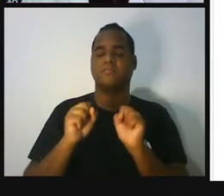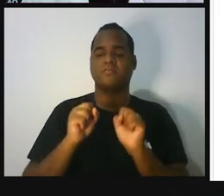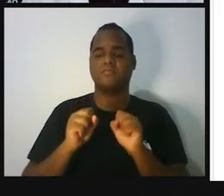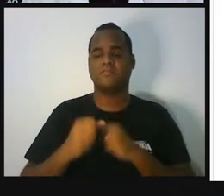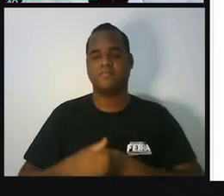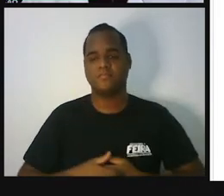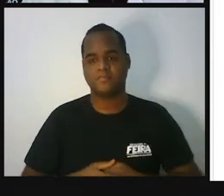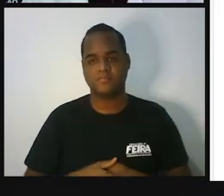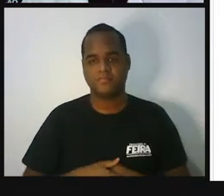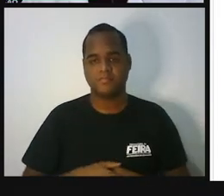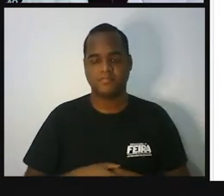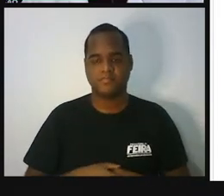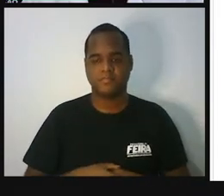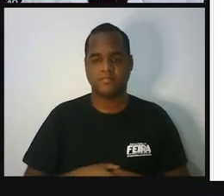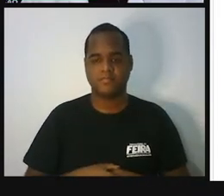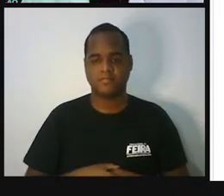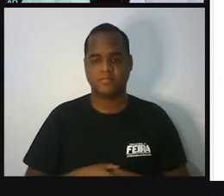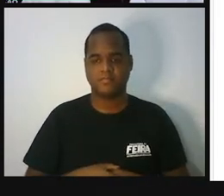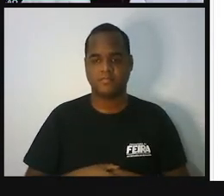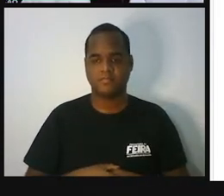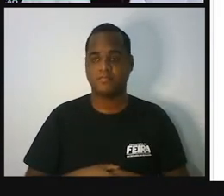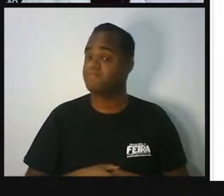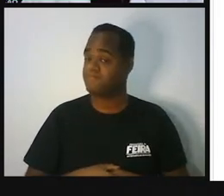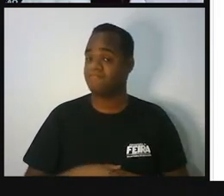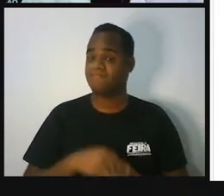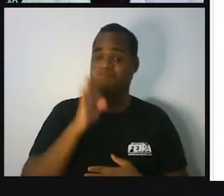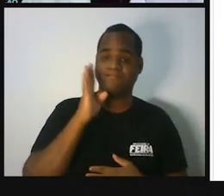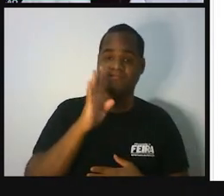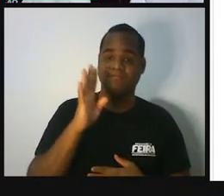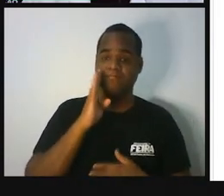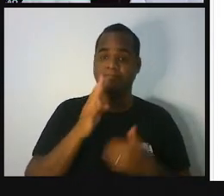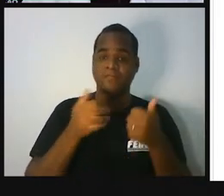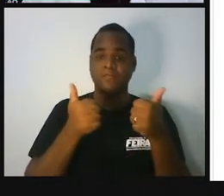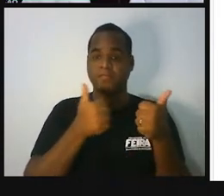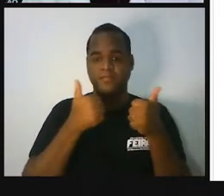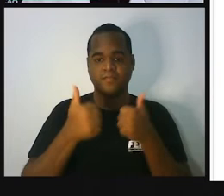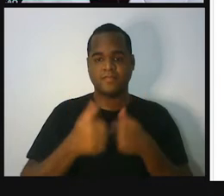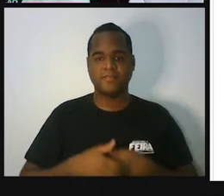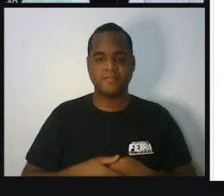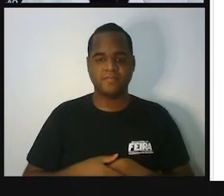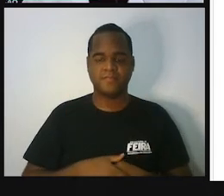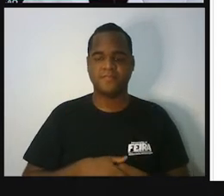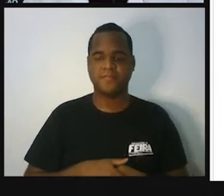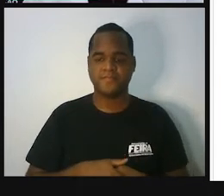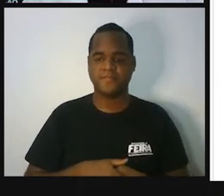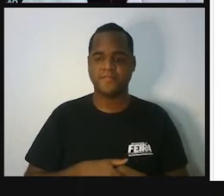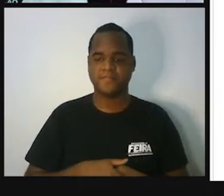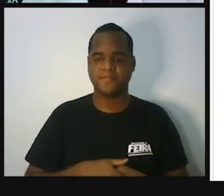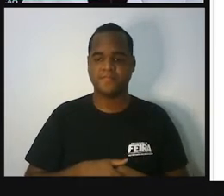ó vou fazer essa semirreta aqui bacana um.